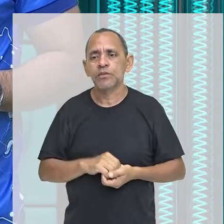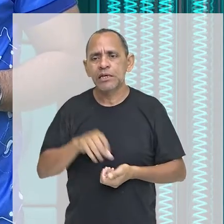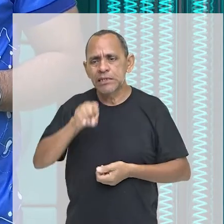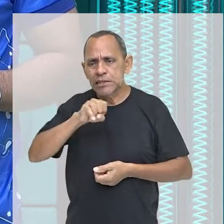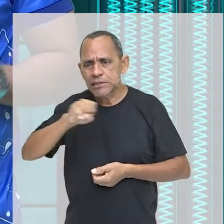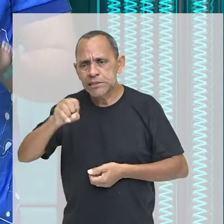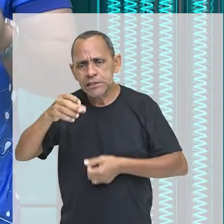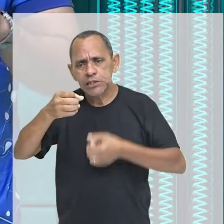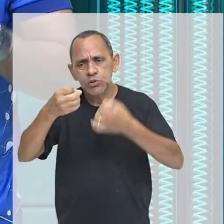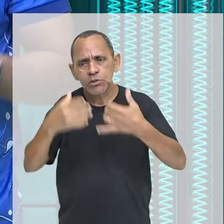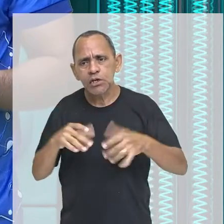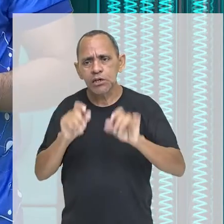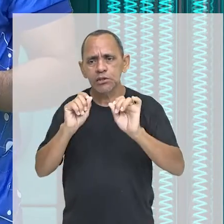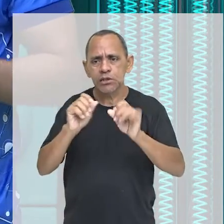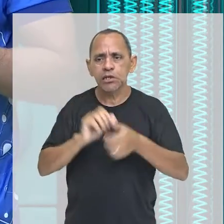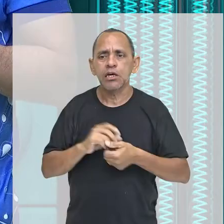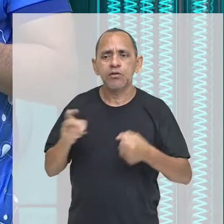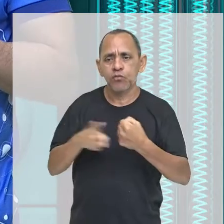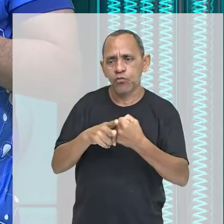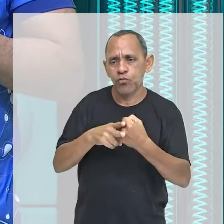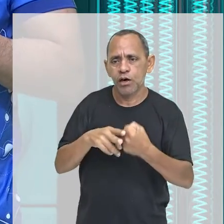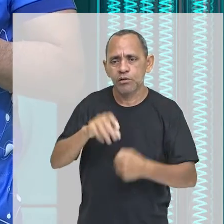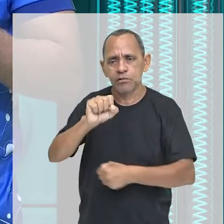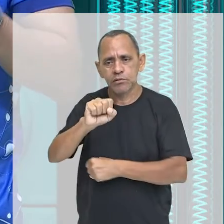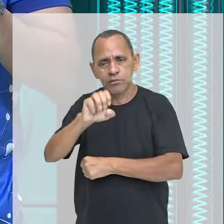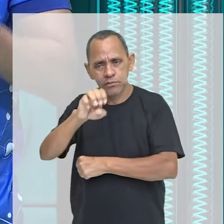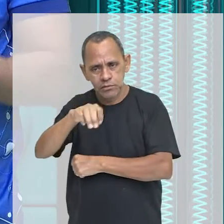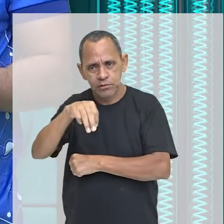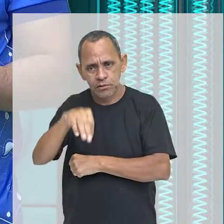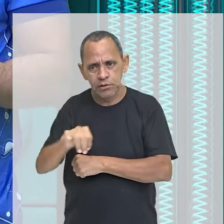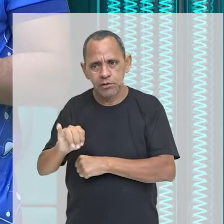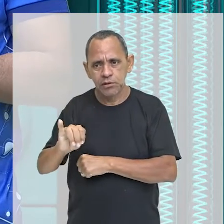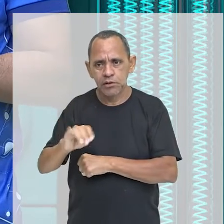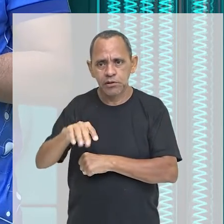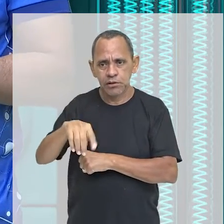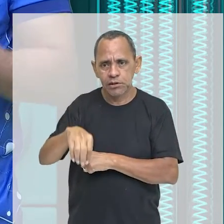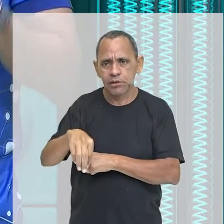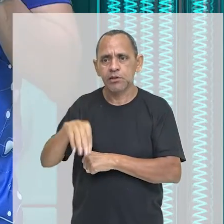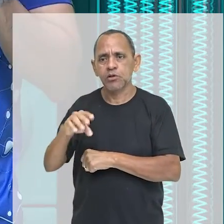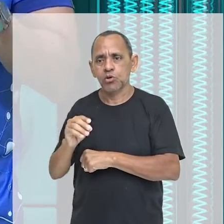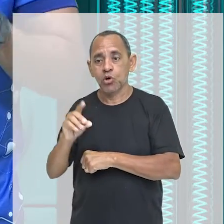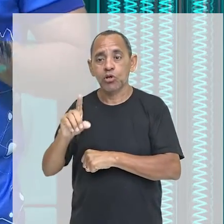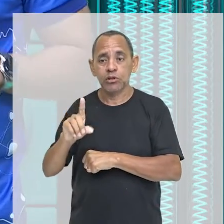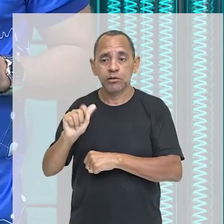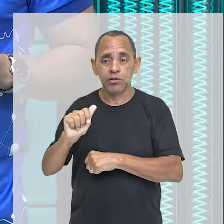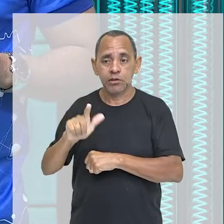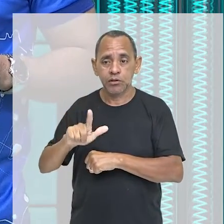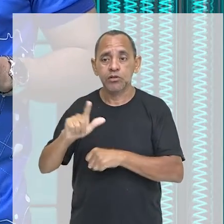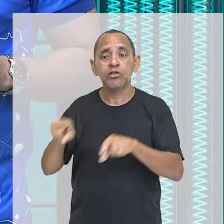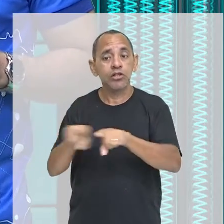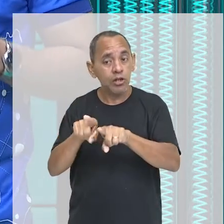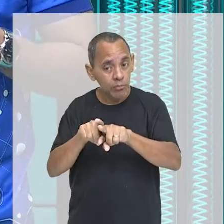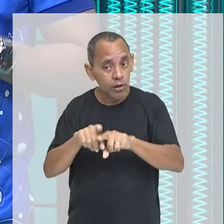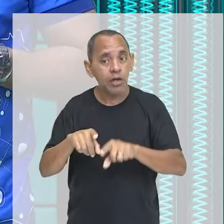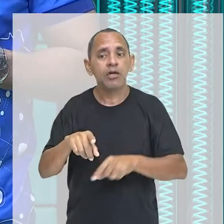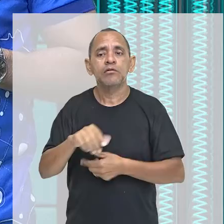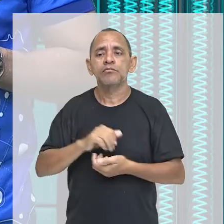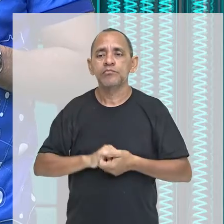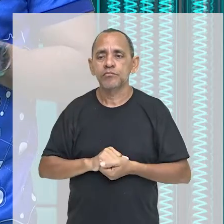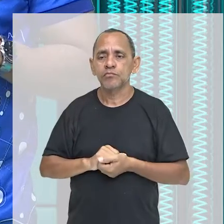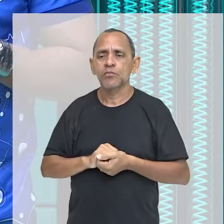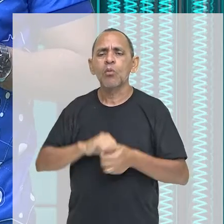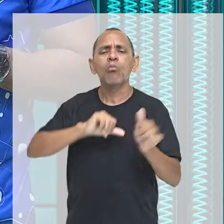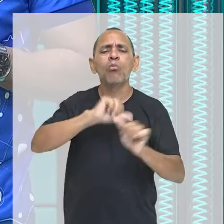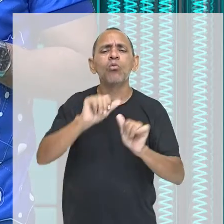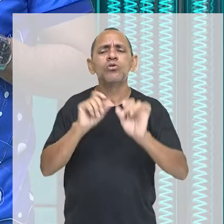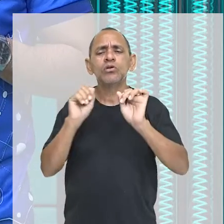verbos semimodais, haverá também uma pequena alteração que nós vamos explicar tudo isso. O que muda então na forma interrogativa,